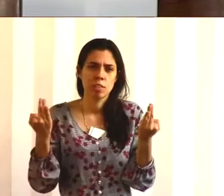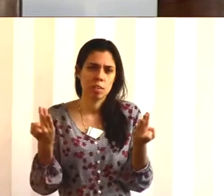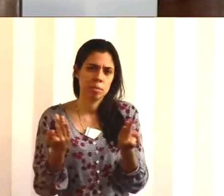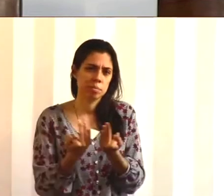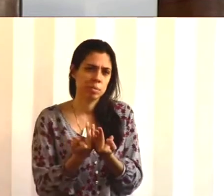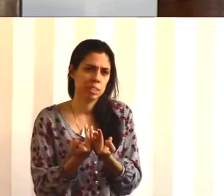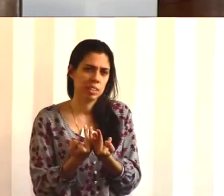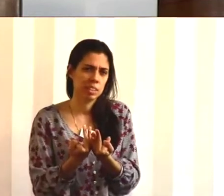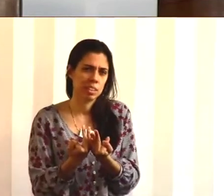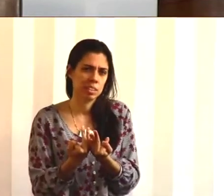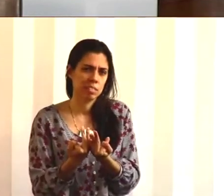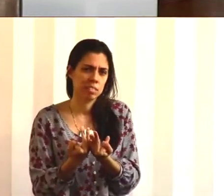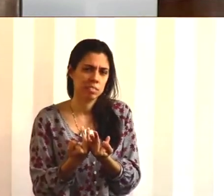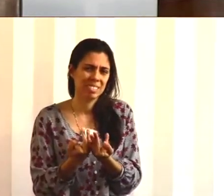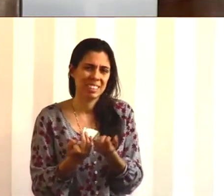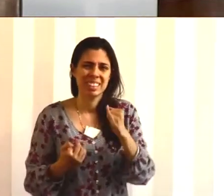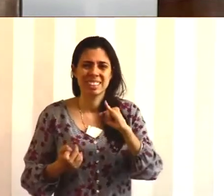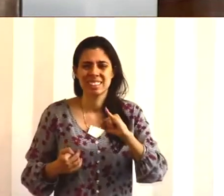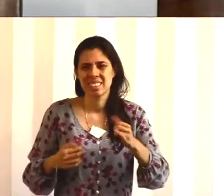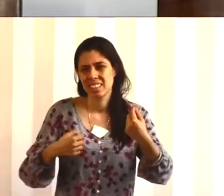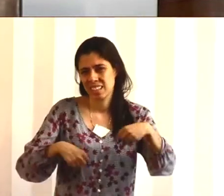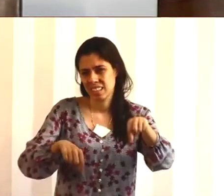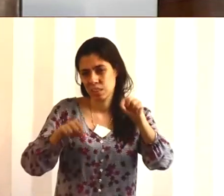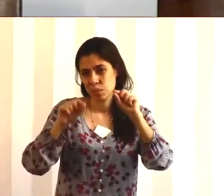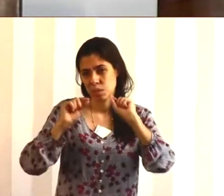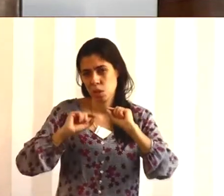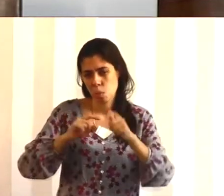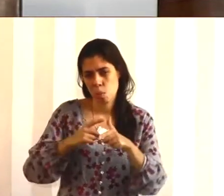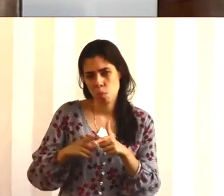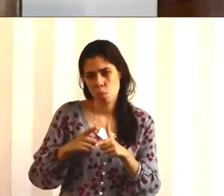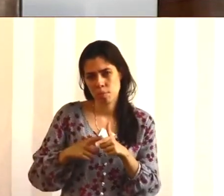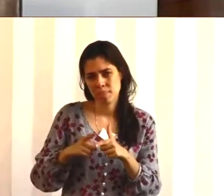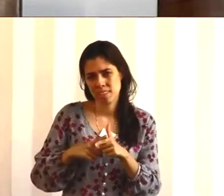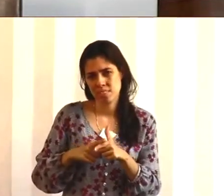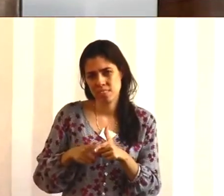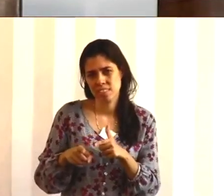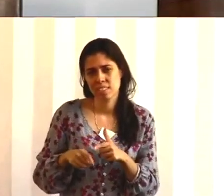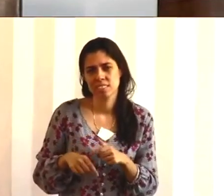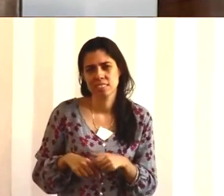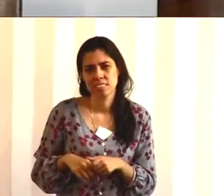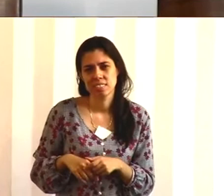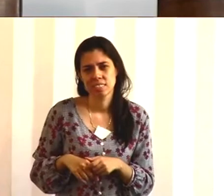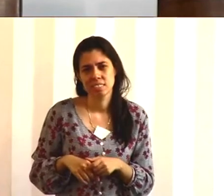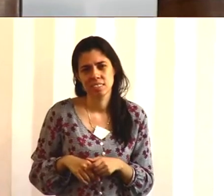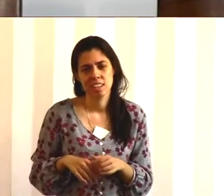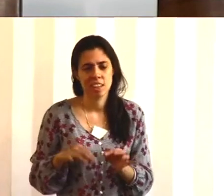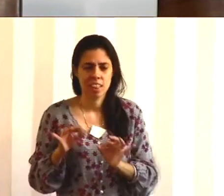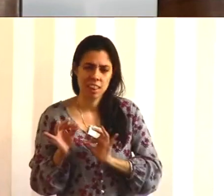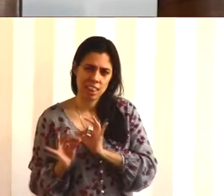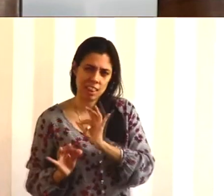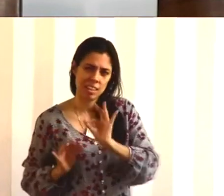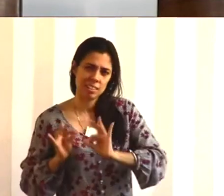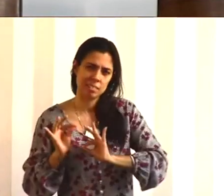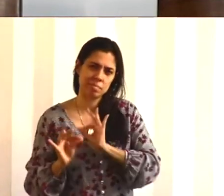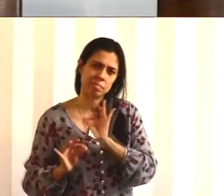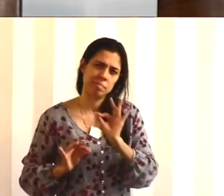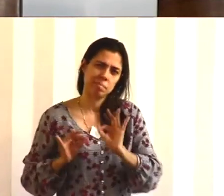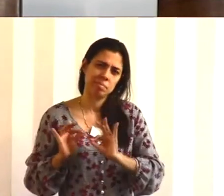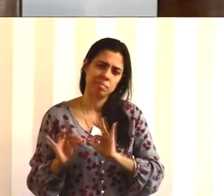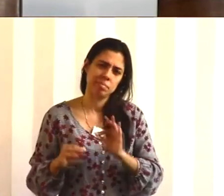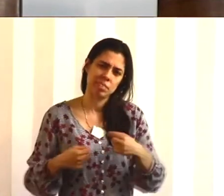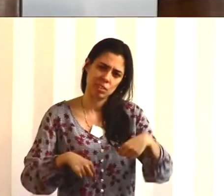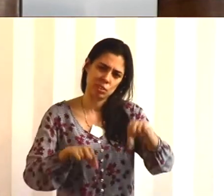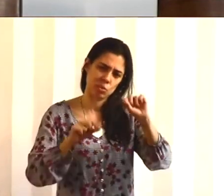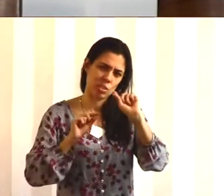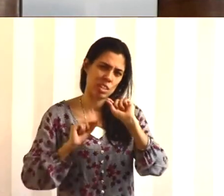na tormenta, na fornalha, é o mesmo Deus que vai nos lapidar, para nos